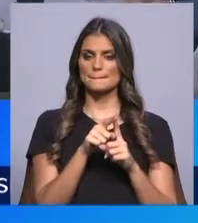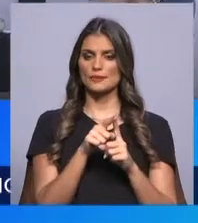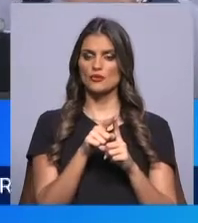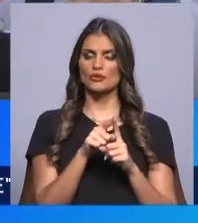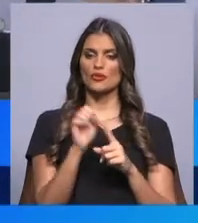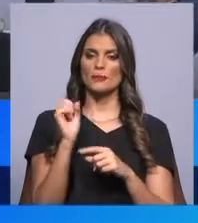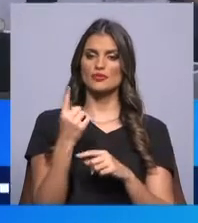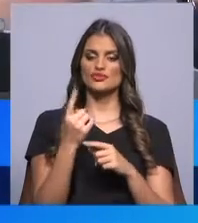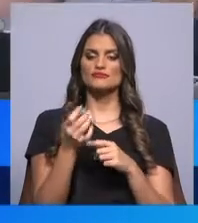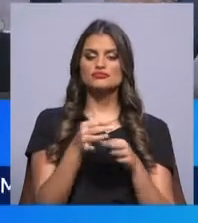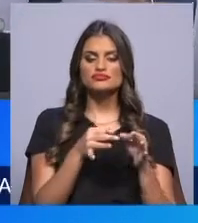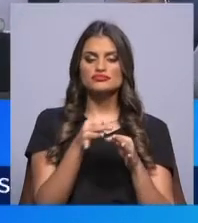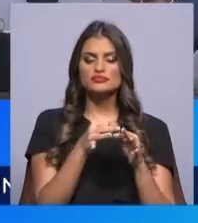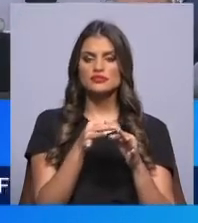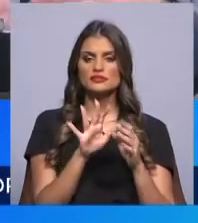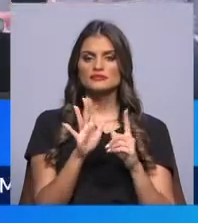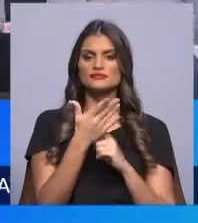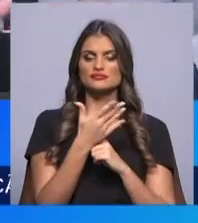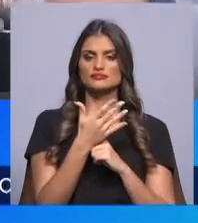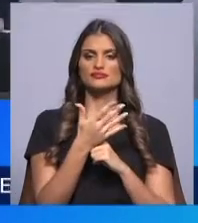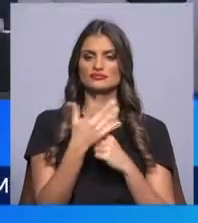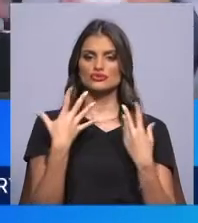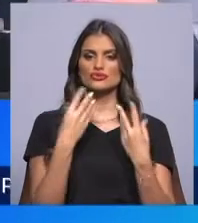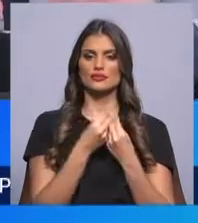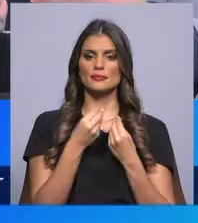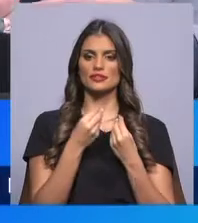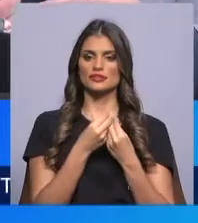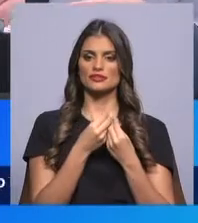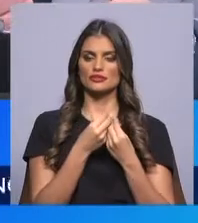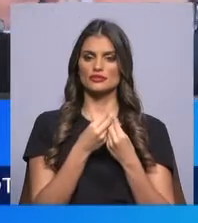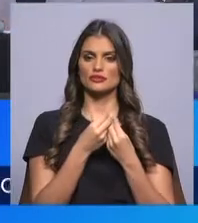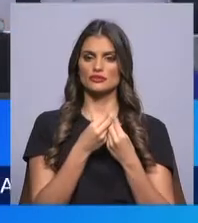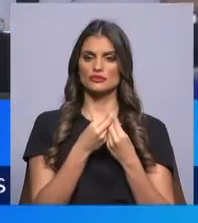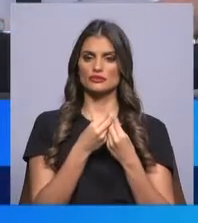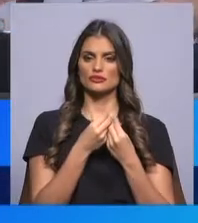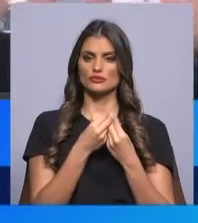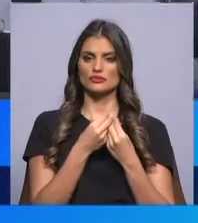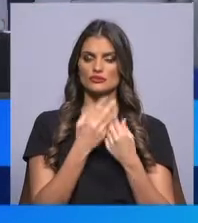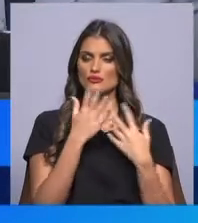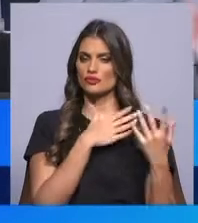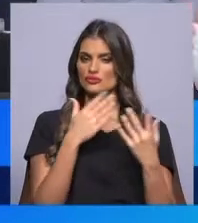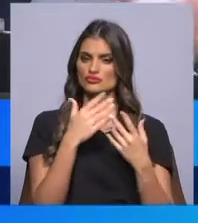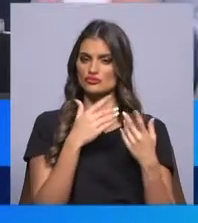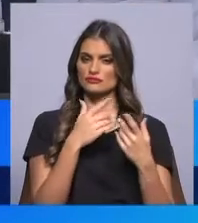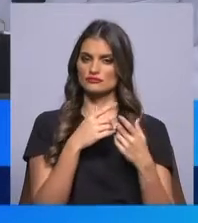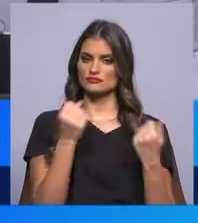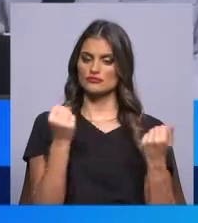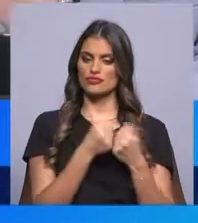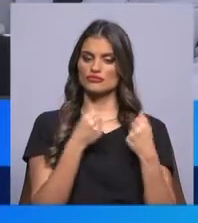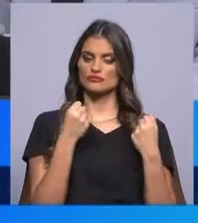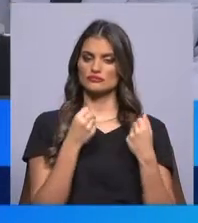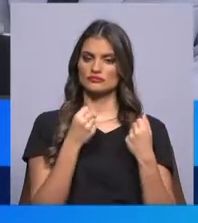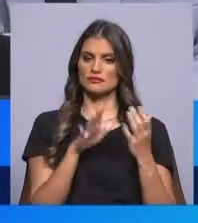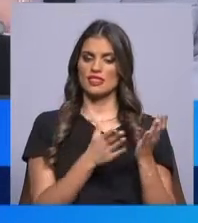acelerador de partículas à volta deste pulsar, que juntamente com os seus ventos, juntamente com o choque à volta do pulsar, cria